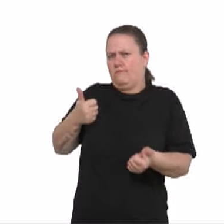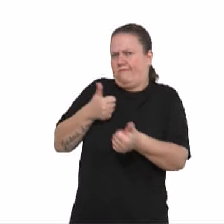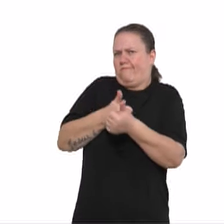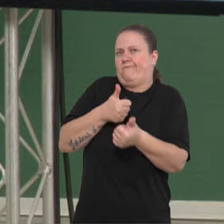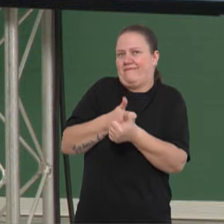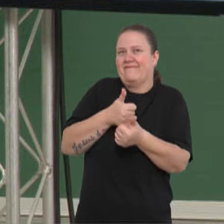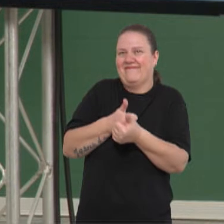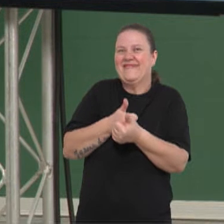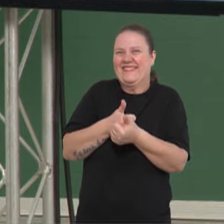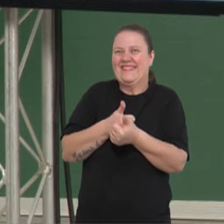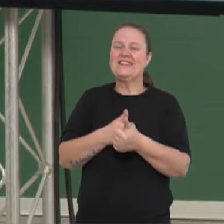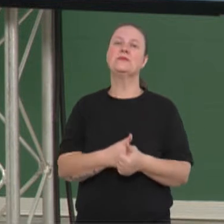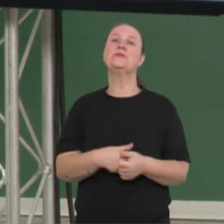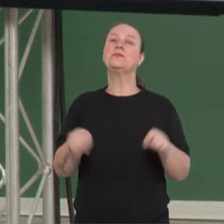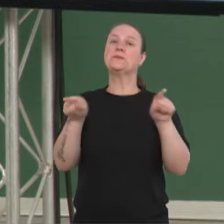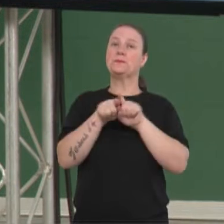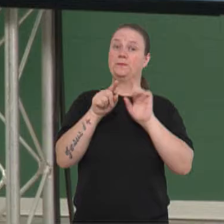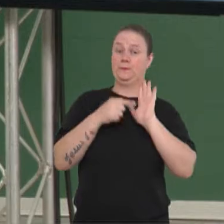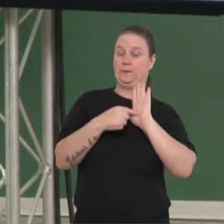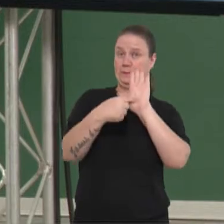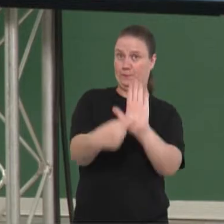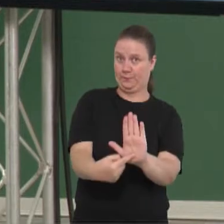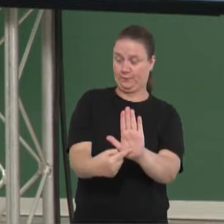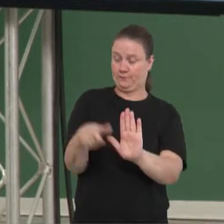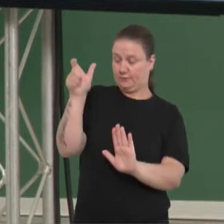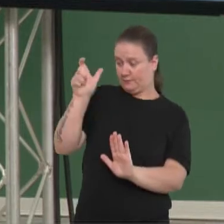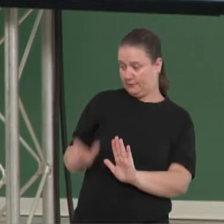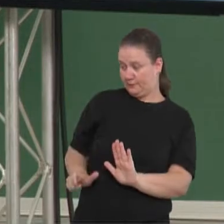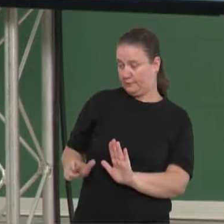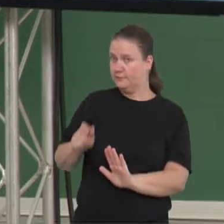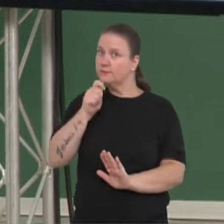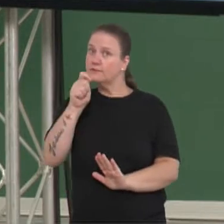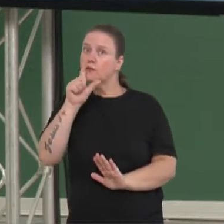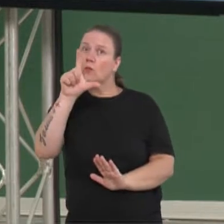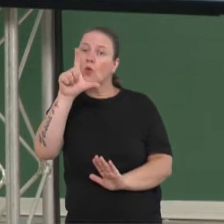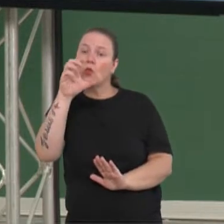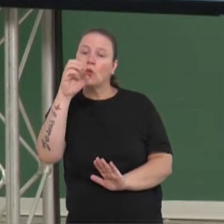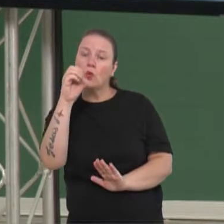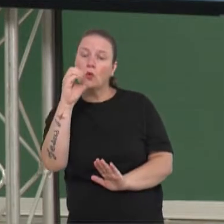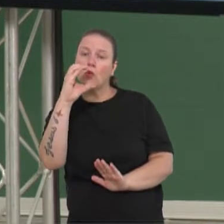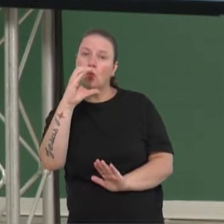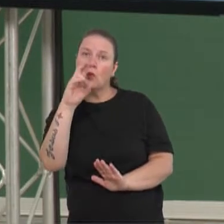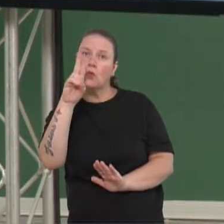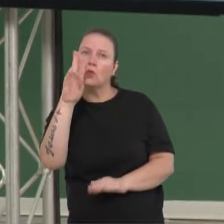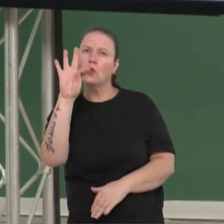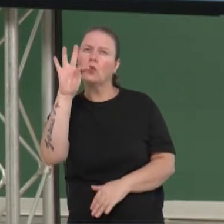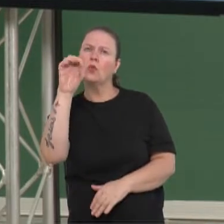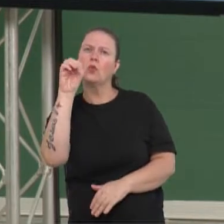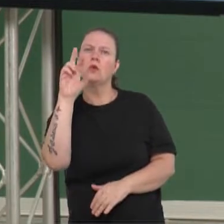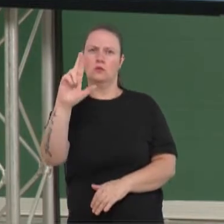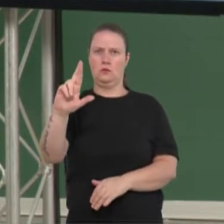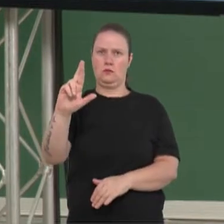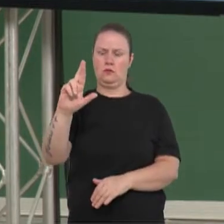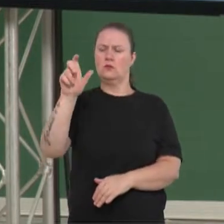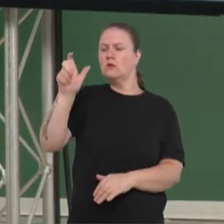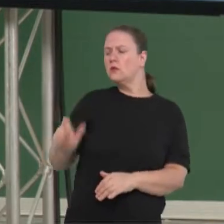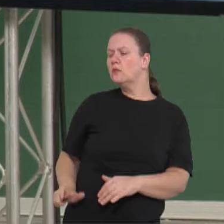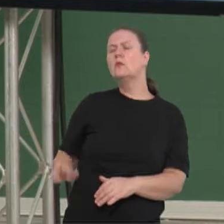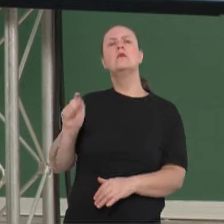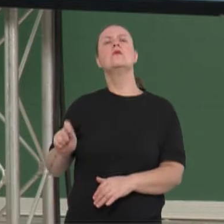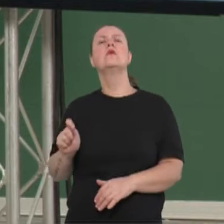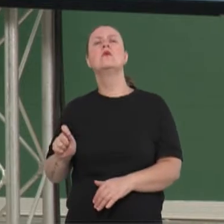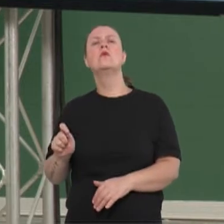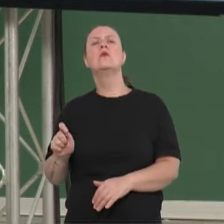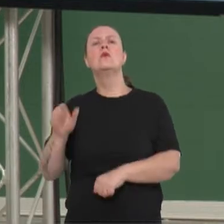pertinho. A estrutura apresenta o narrador, que é o locutor. Esse locutor, ele está a